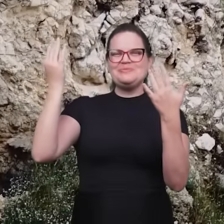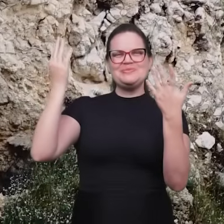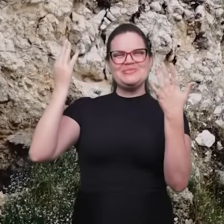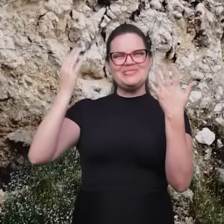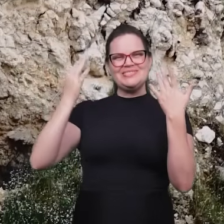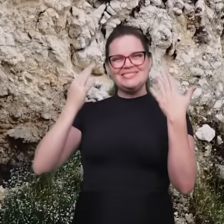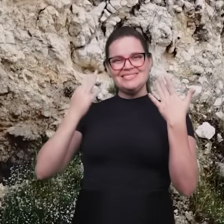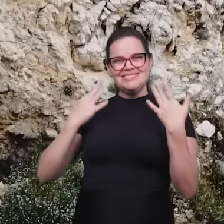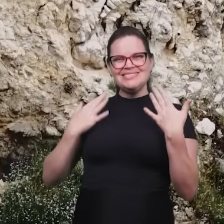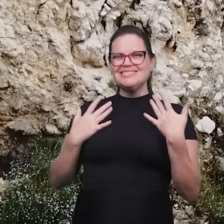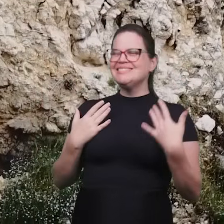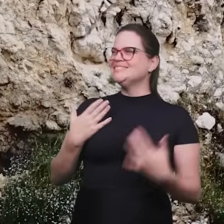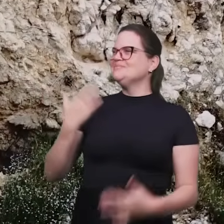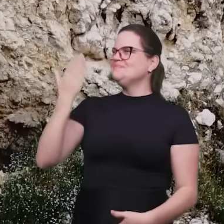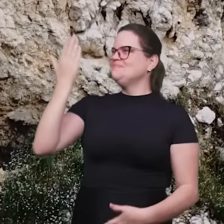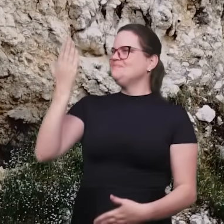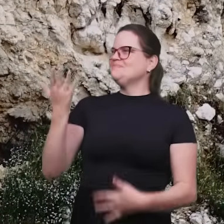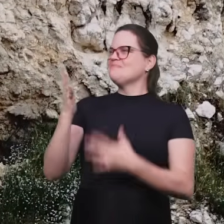O